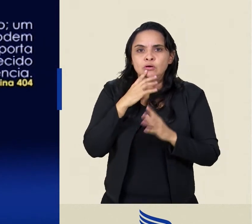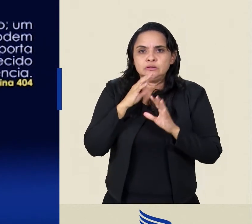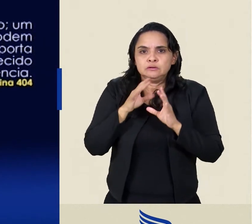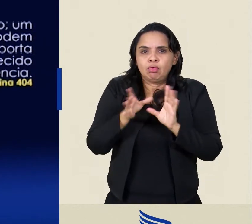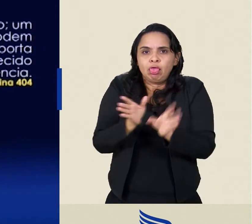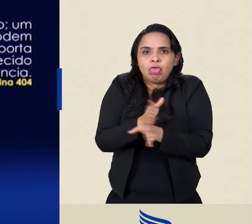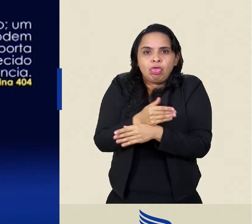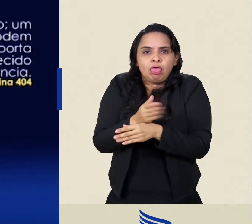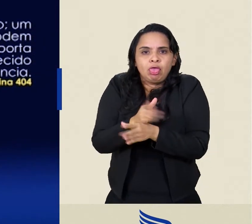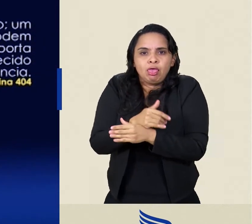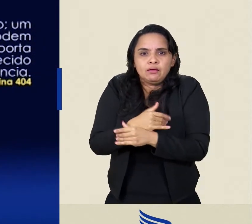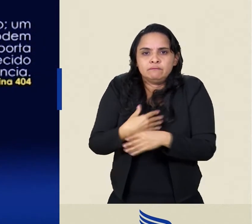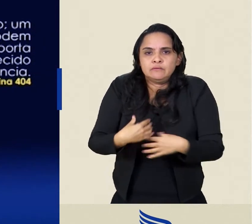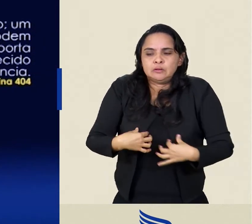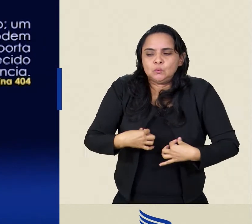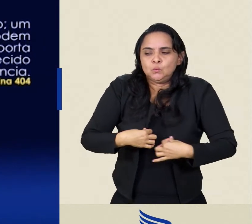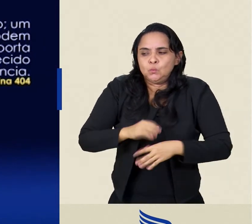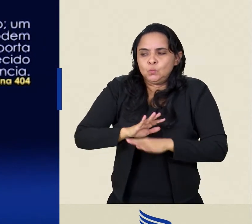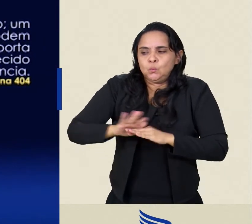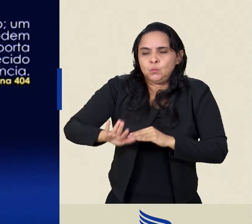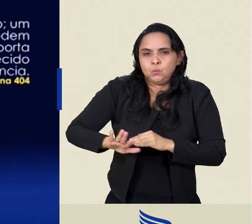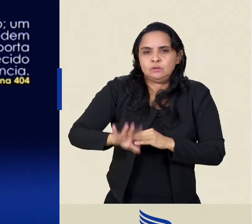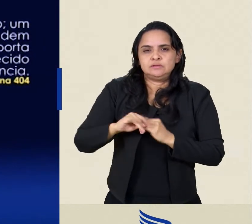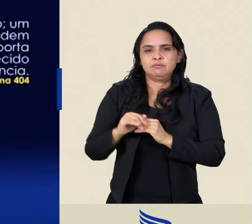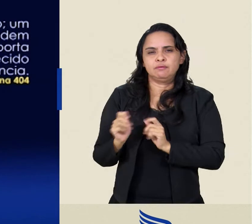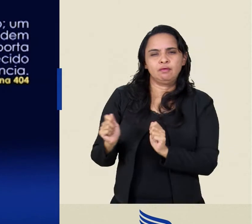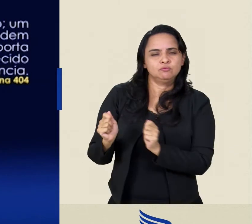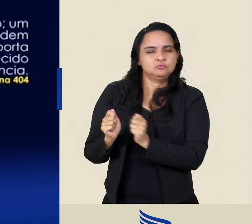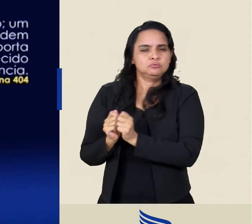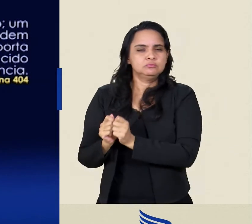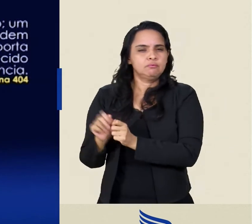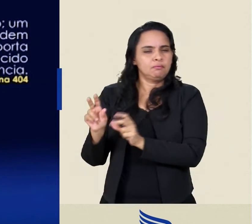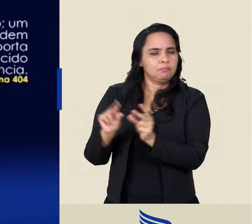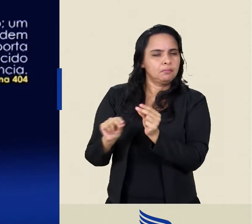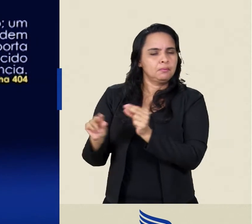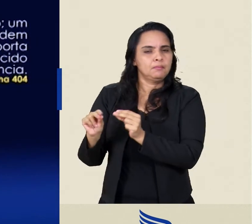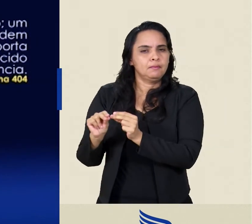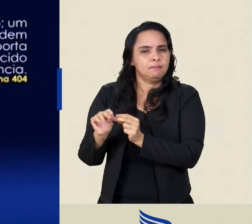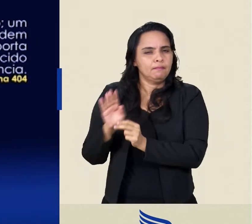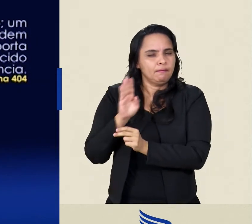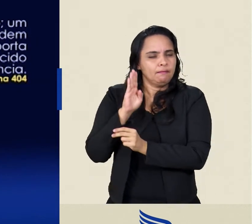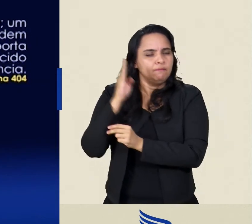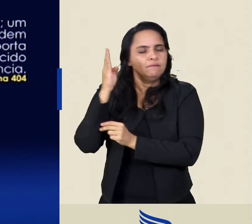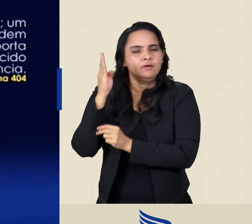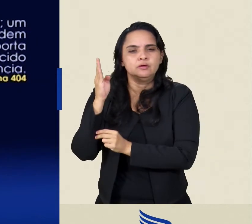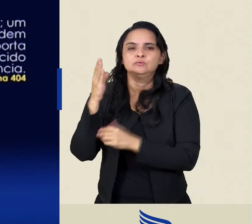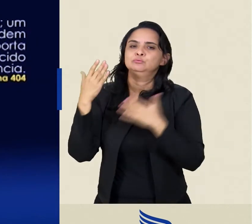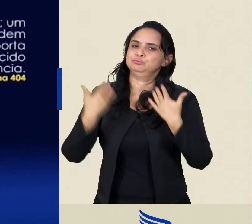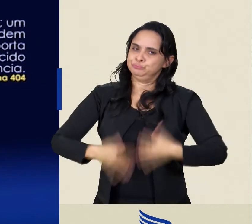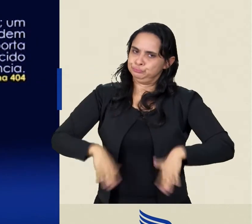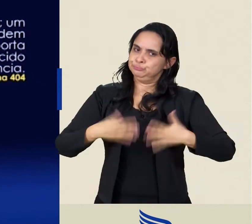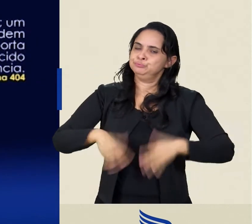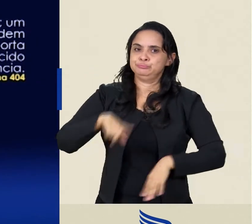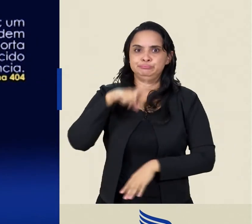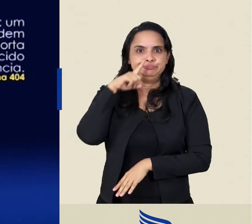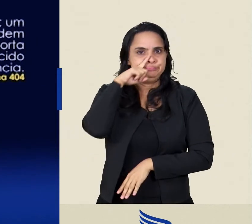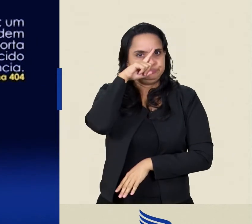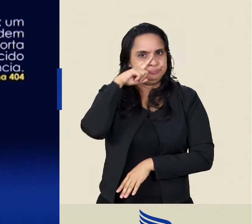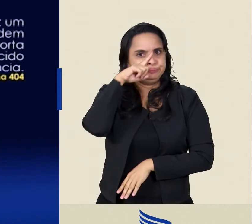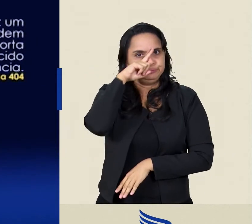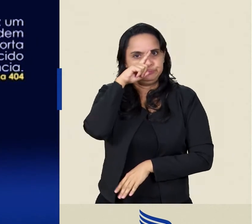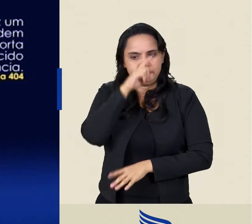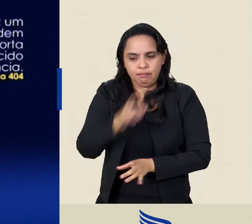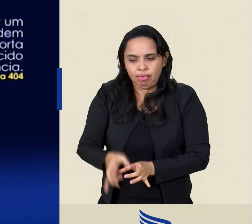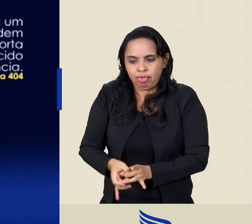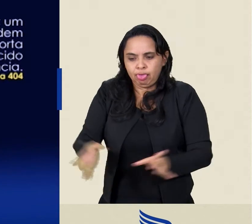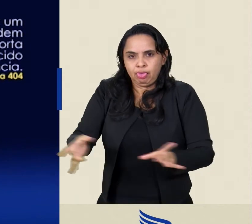da discrição. Um ato de familiaridade, um deslize, podem pôr em perigo a alma, abrindo a